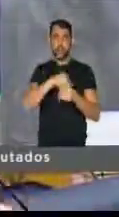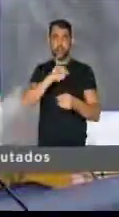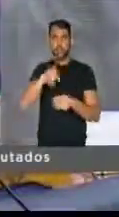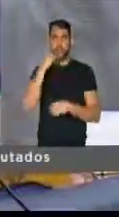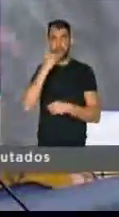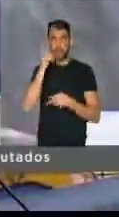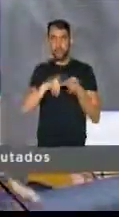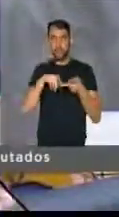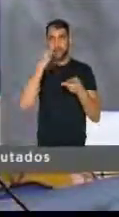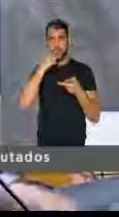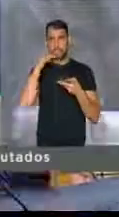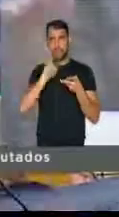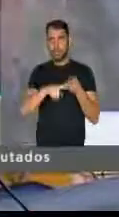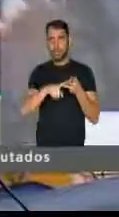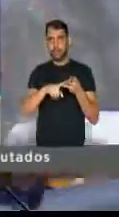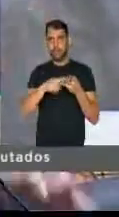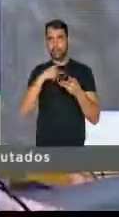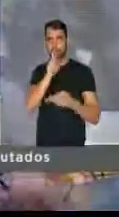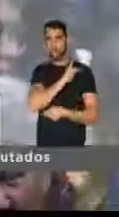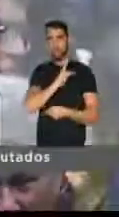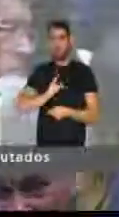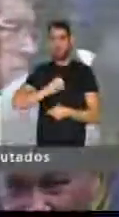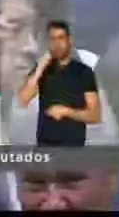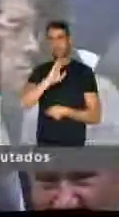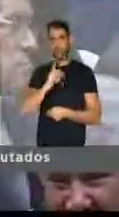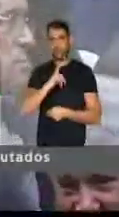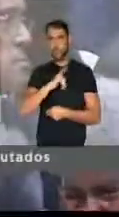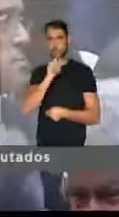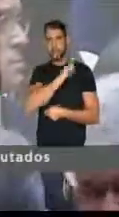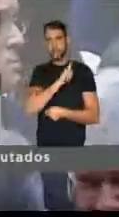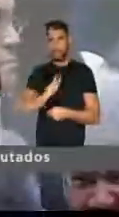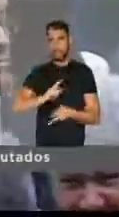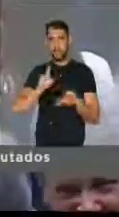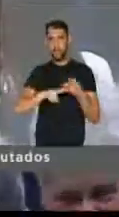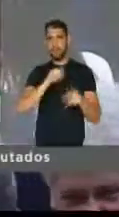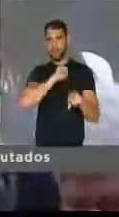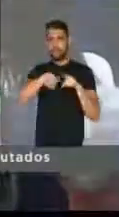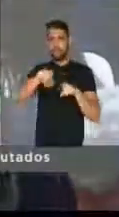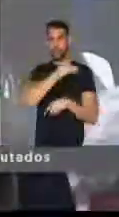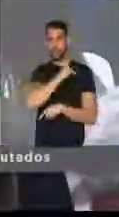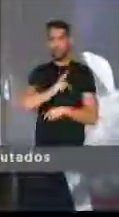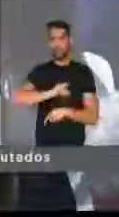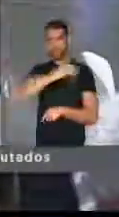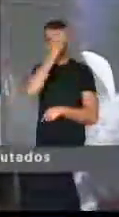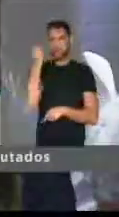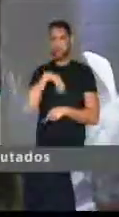para deputado, para senador, para presidente da República, para governador. Fora